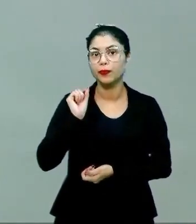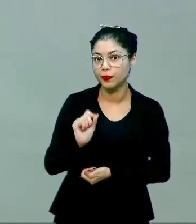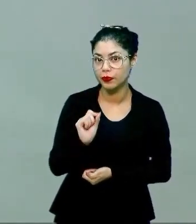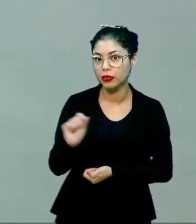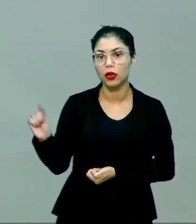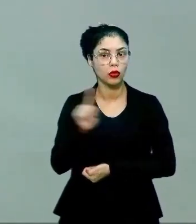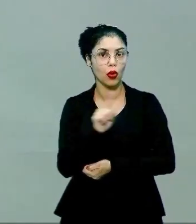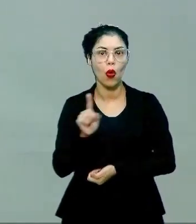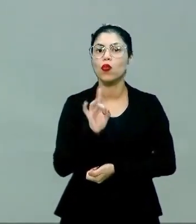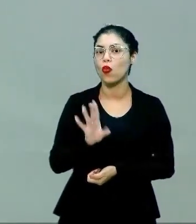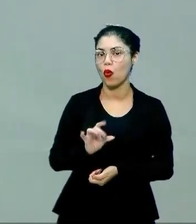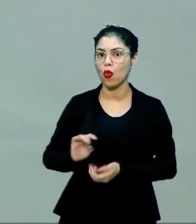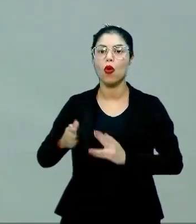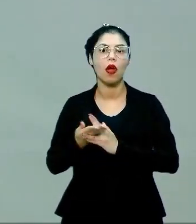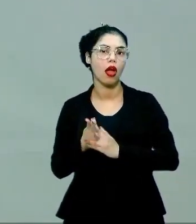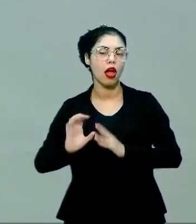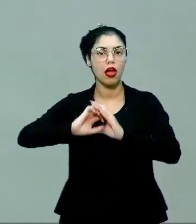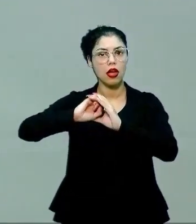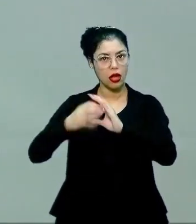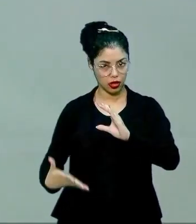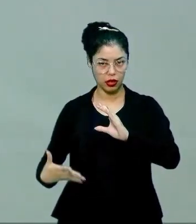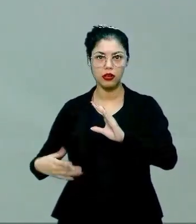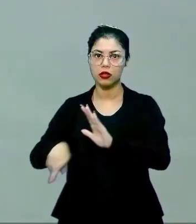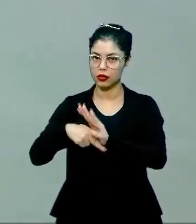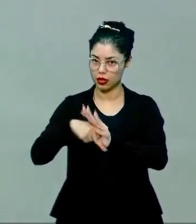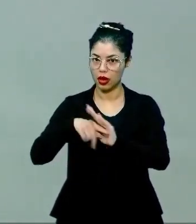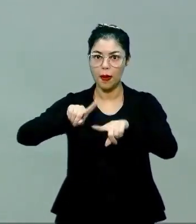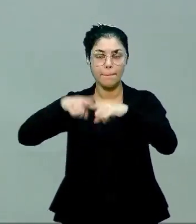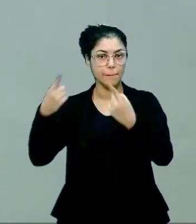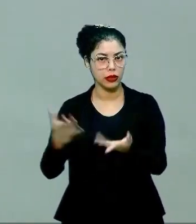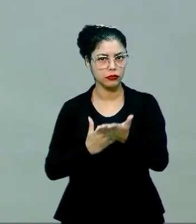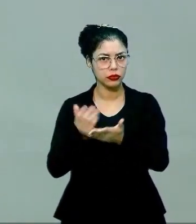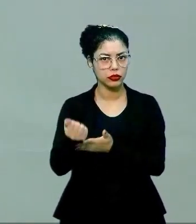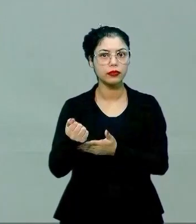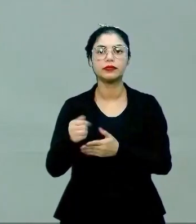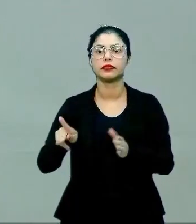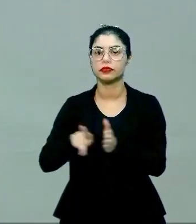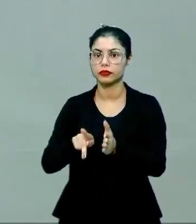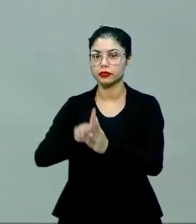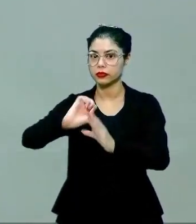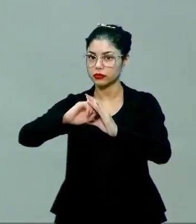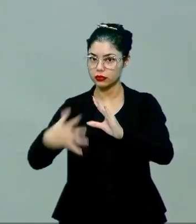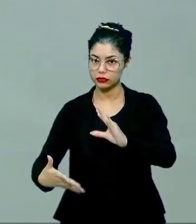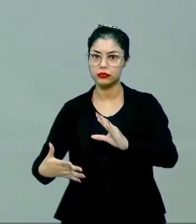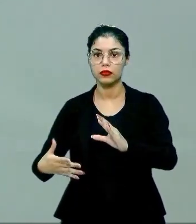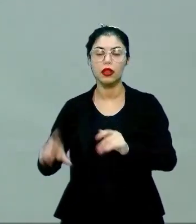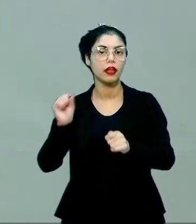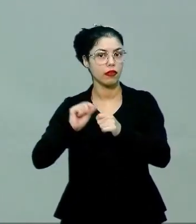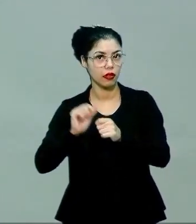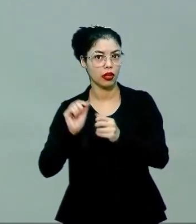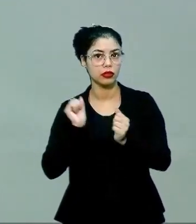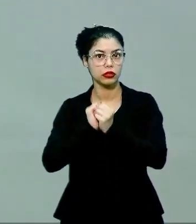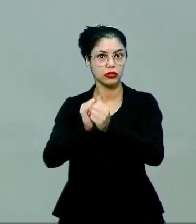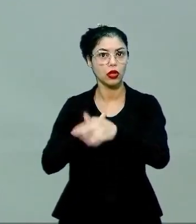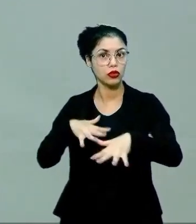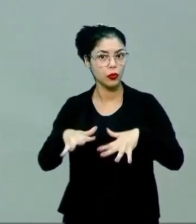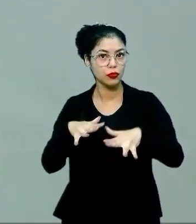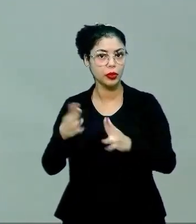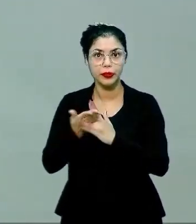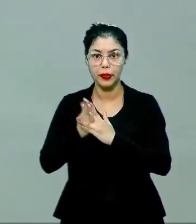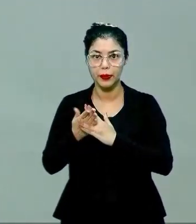falar não das características de Aleijadinho, mas ele vai buscar em Aleijadinho as características que fazem parte do